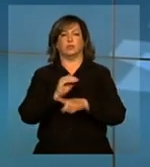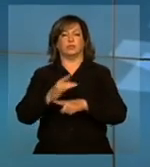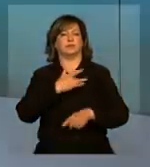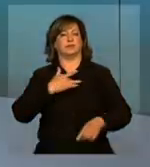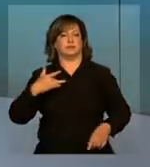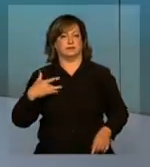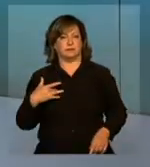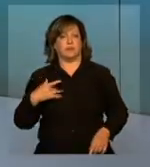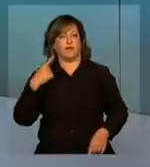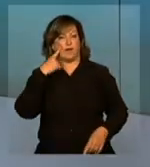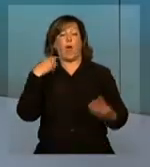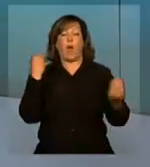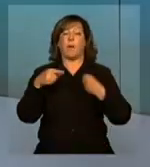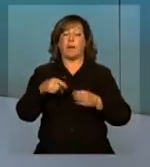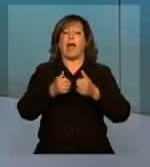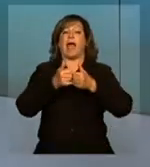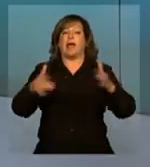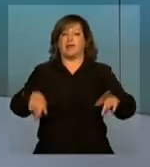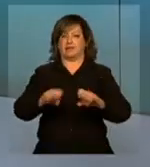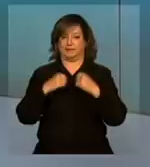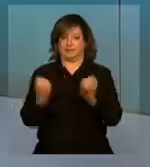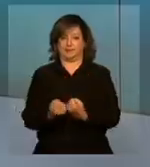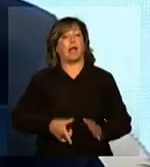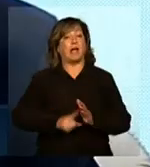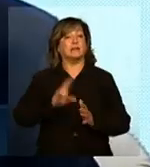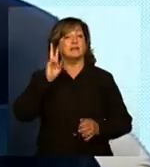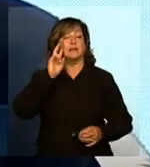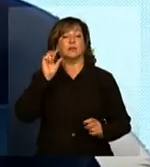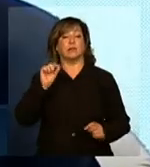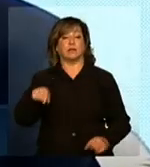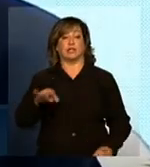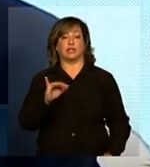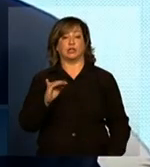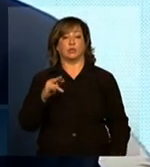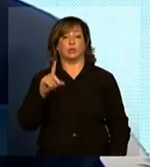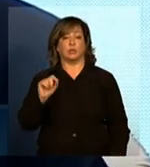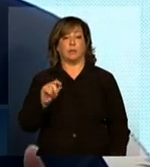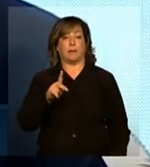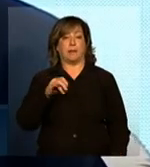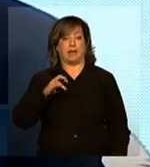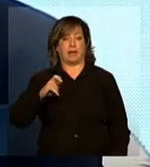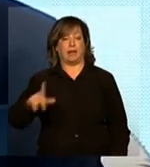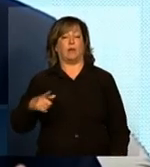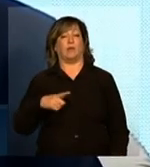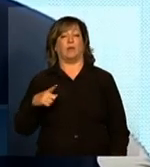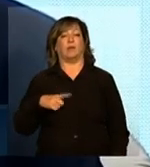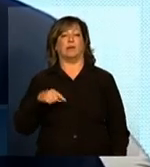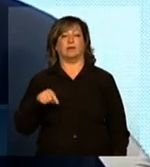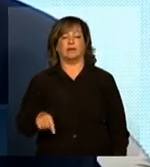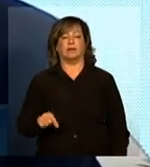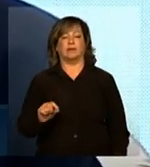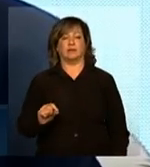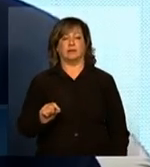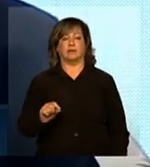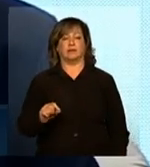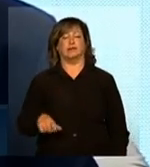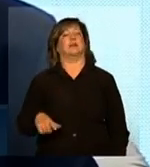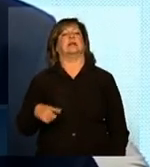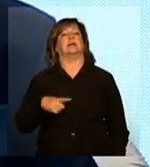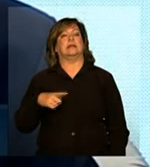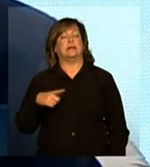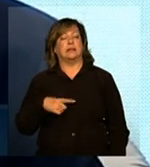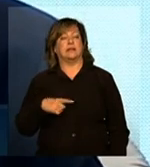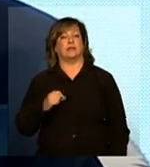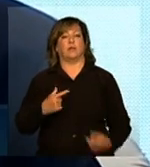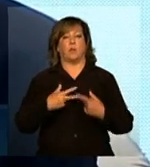nutricional. Veja como foi a abertura do evento. O título do painel comenta, traz, né, elementos